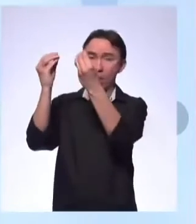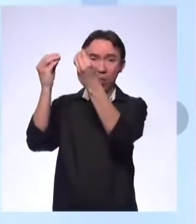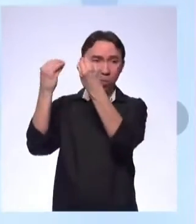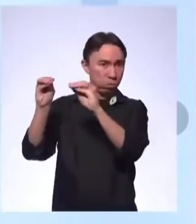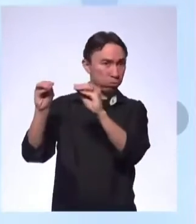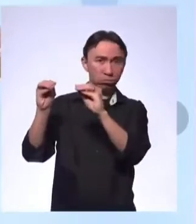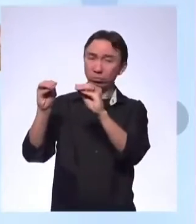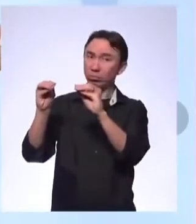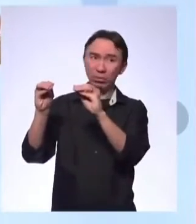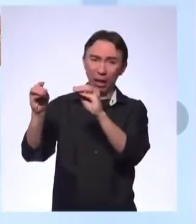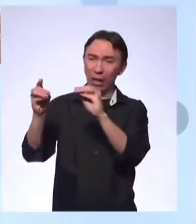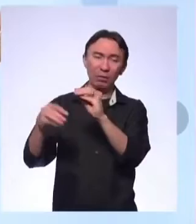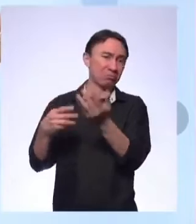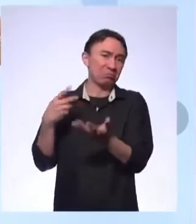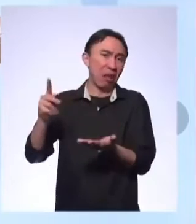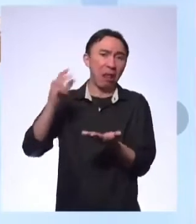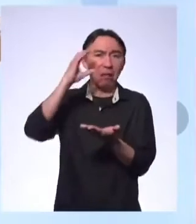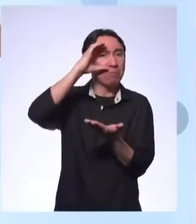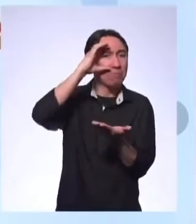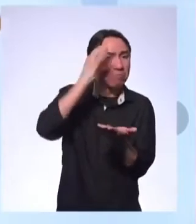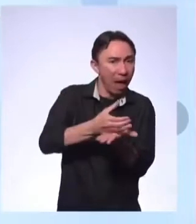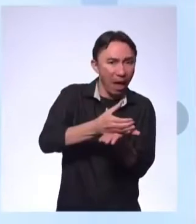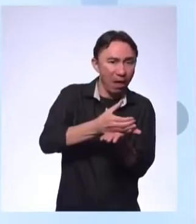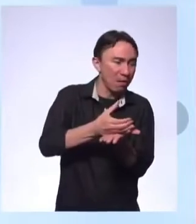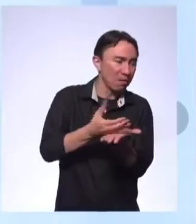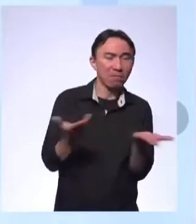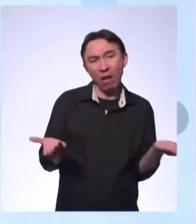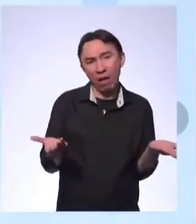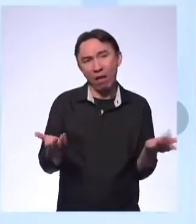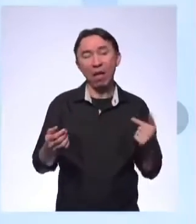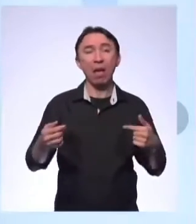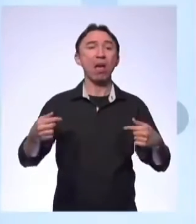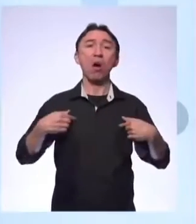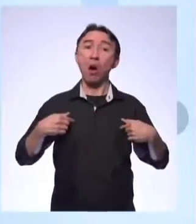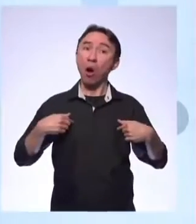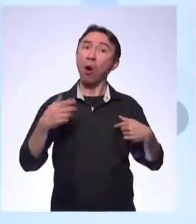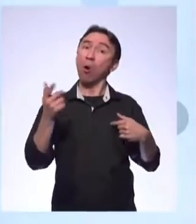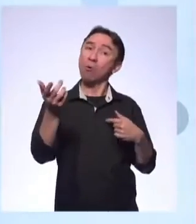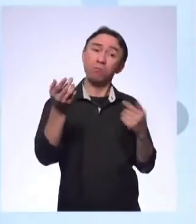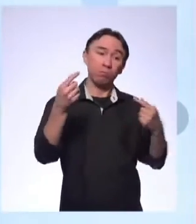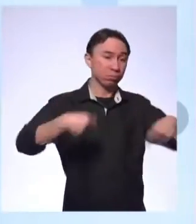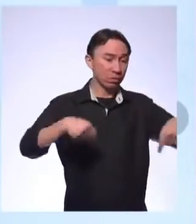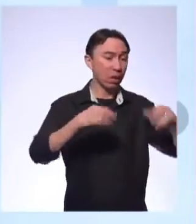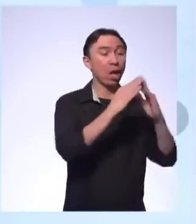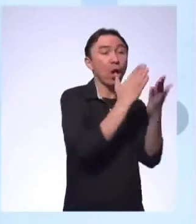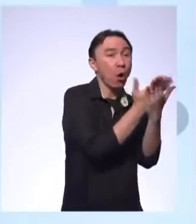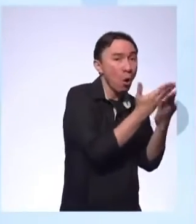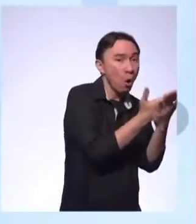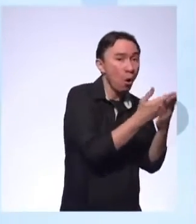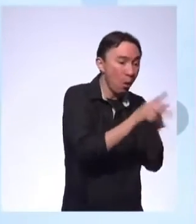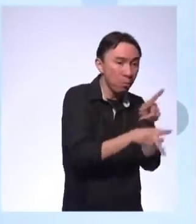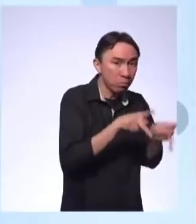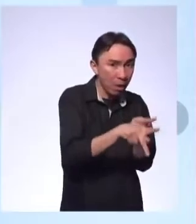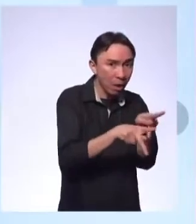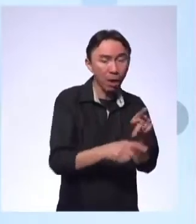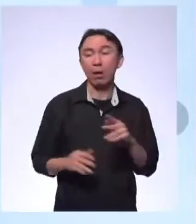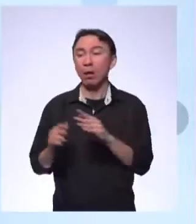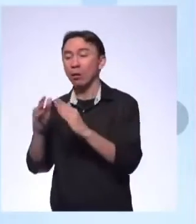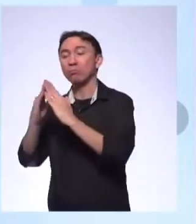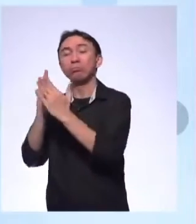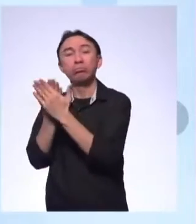uma boa tese até né é eu tenho que equiparar a escola pública